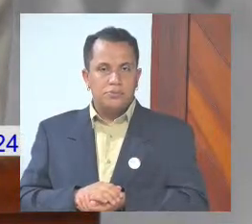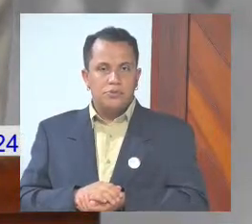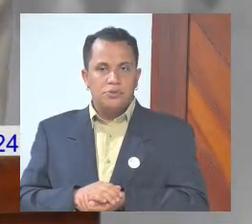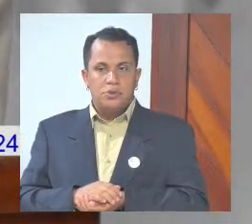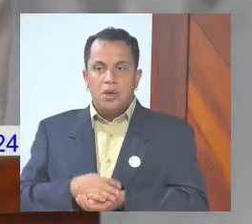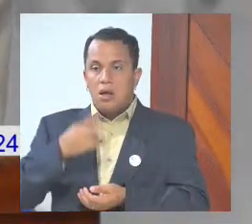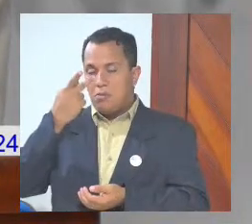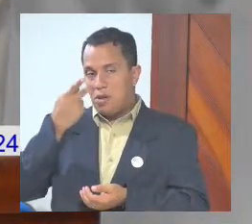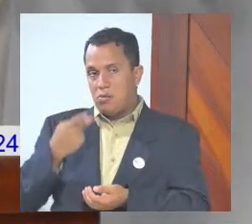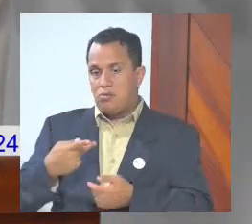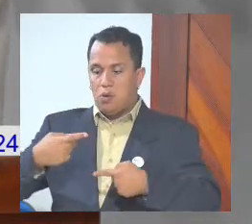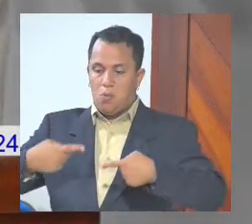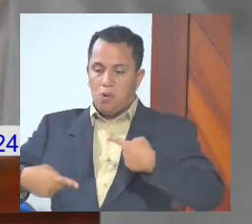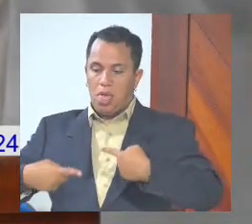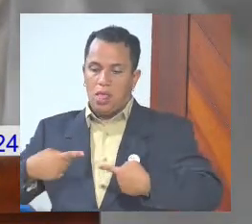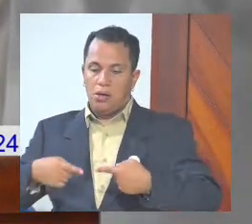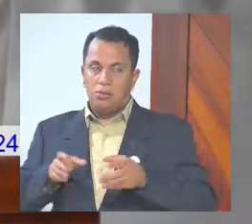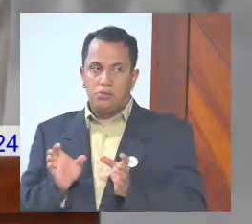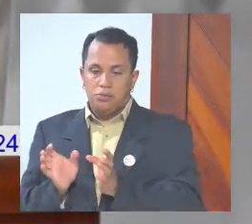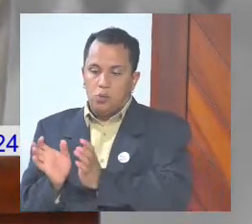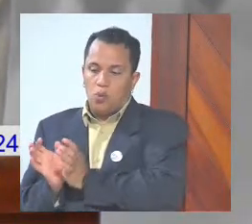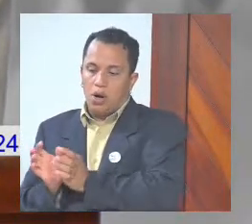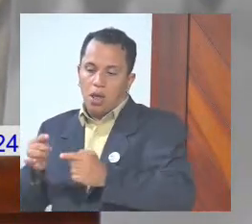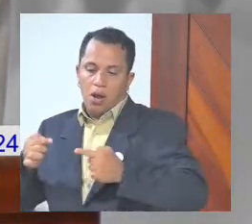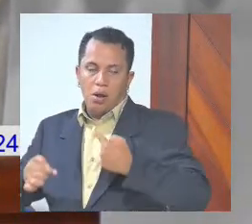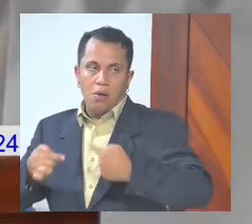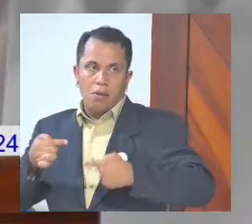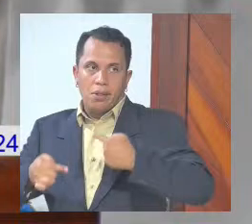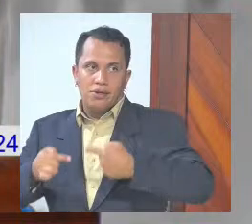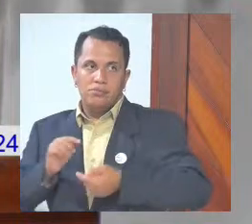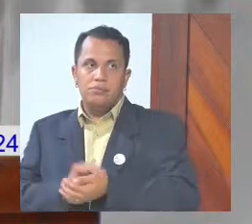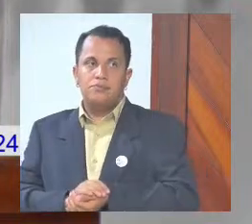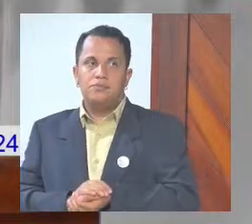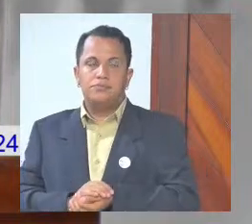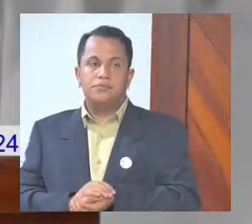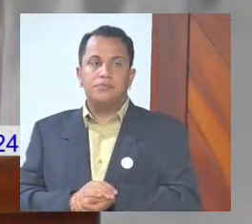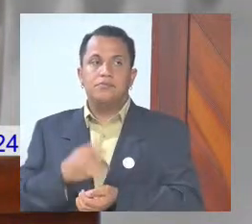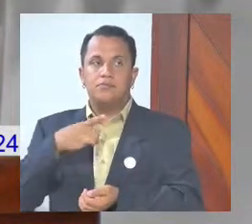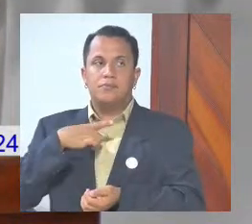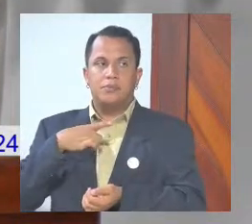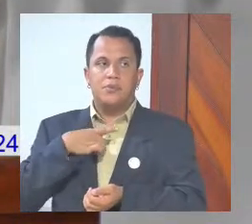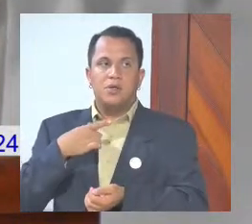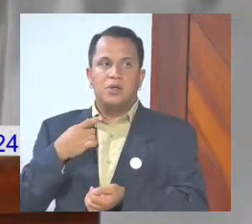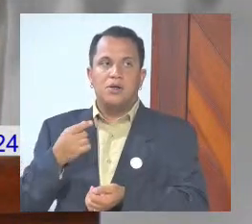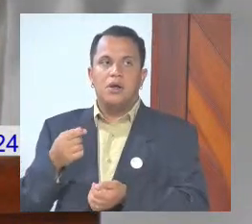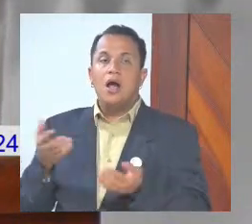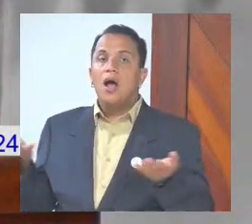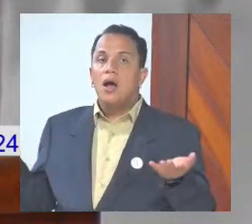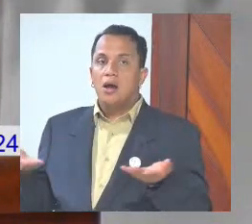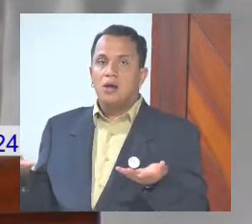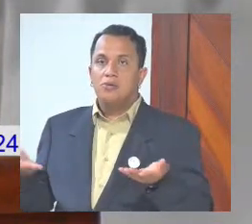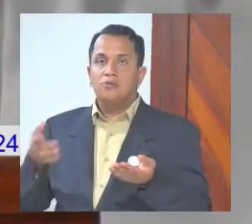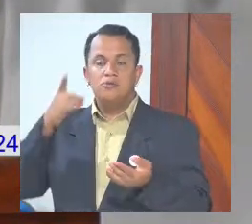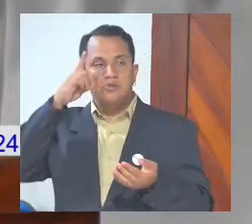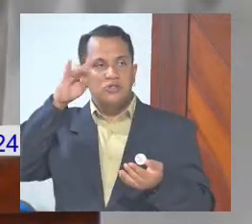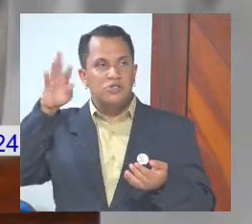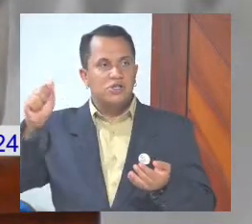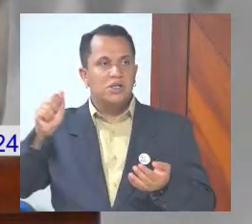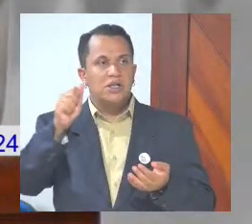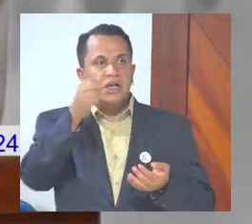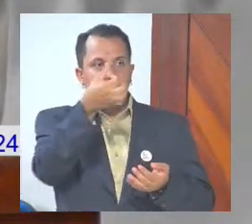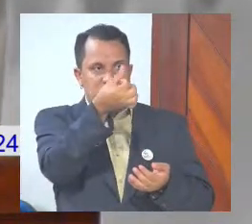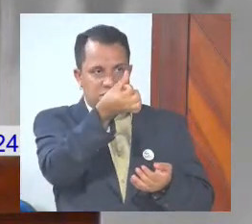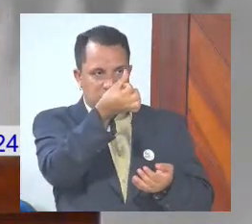partidário, né? Partidário, porque tem a janela partidária agora que é até 6 de abril. Então, eu